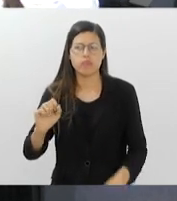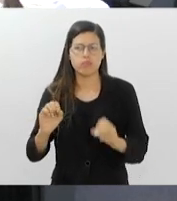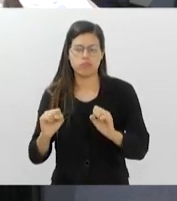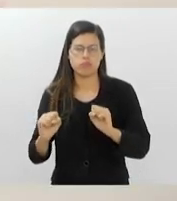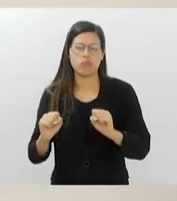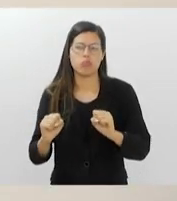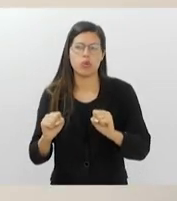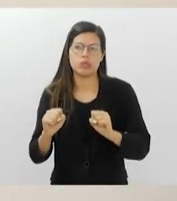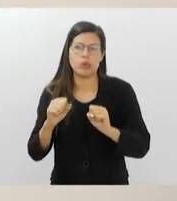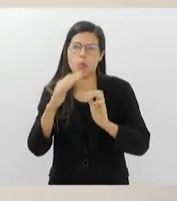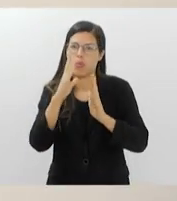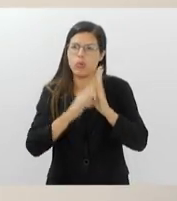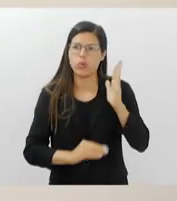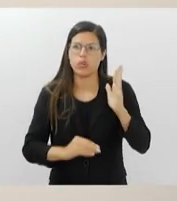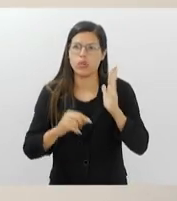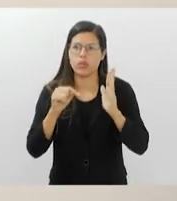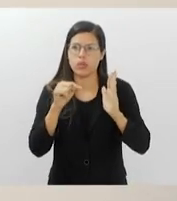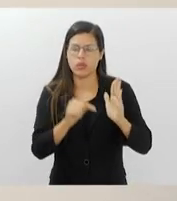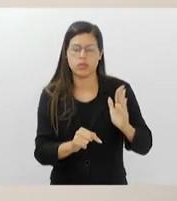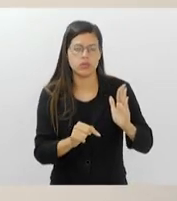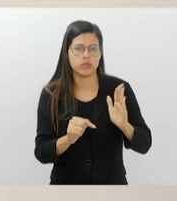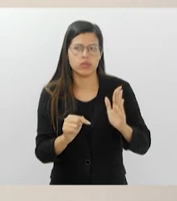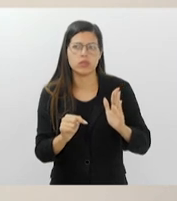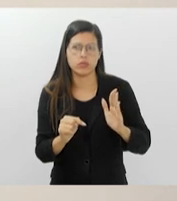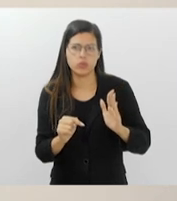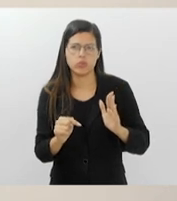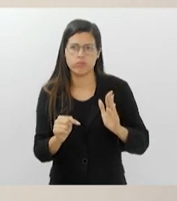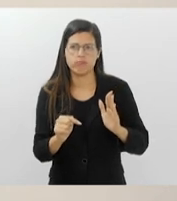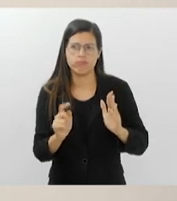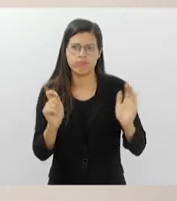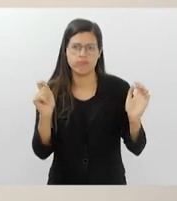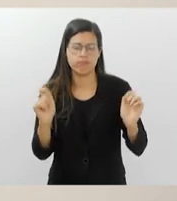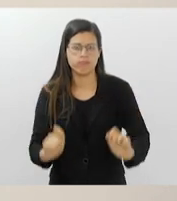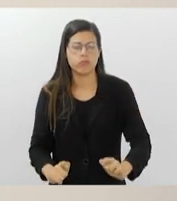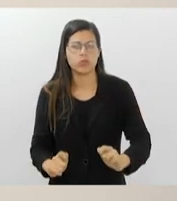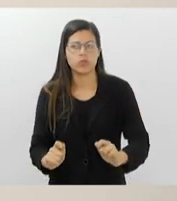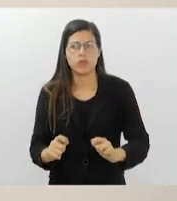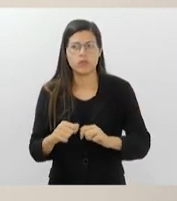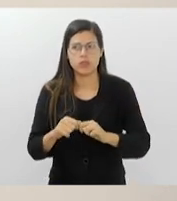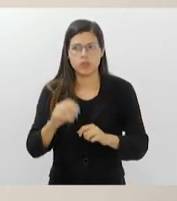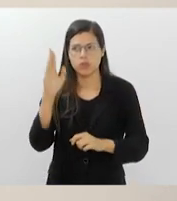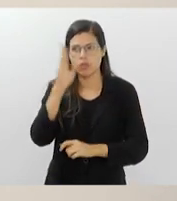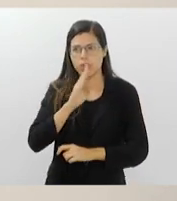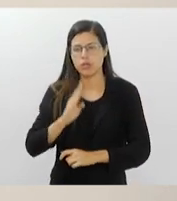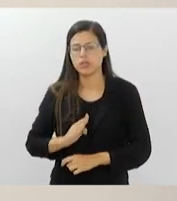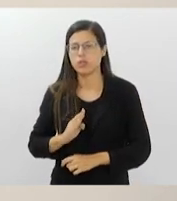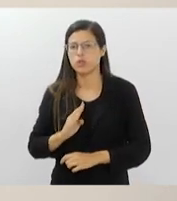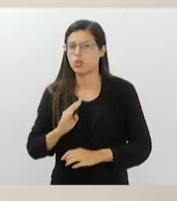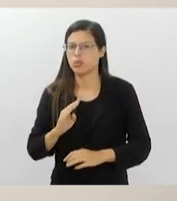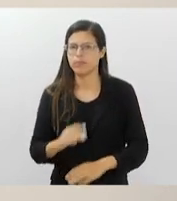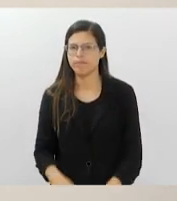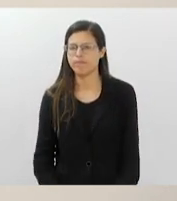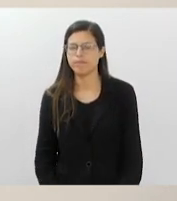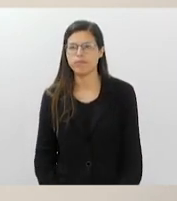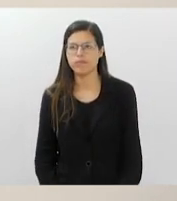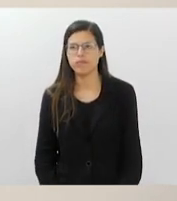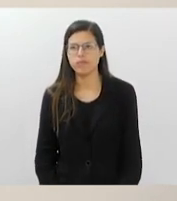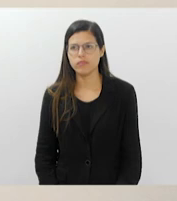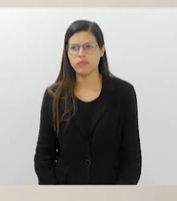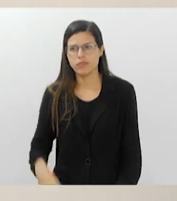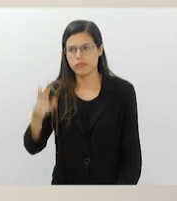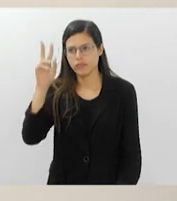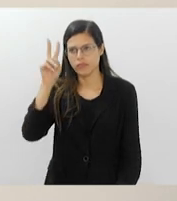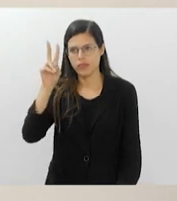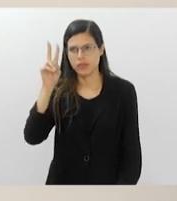ter isso como um exemplo como uma plataforma para que a gente possa fazer isso no Brasil como um todo e aí lembrar que a gente